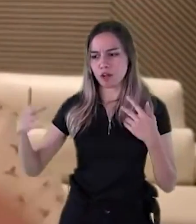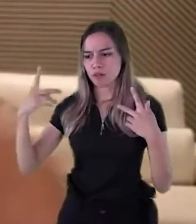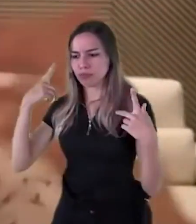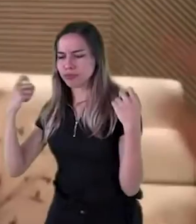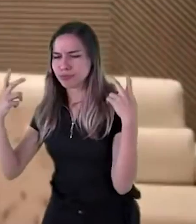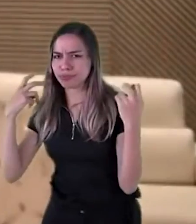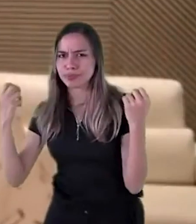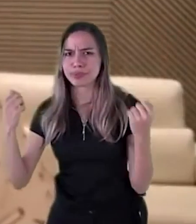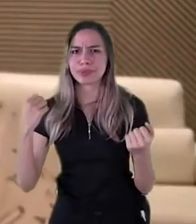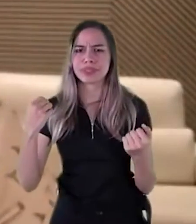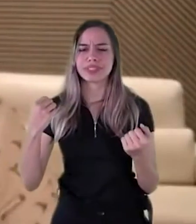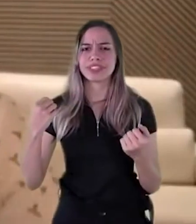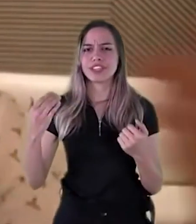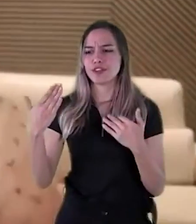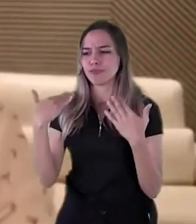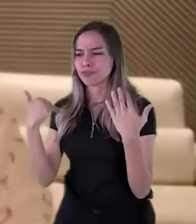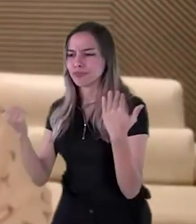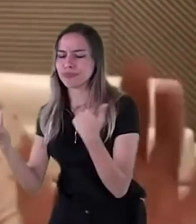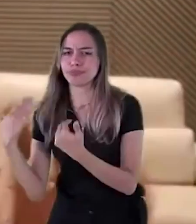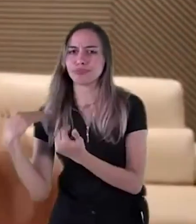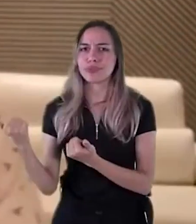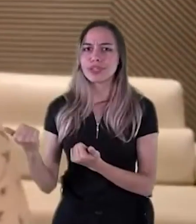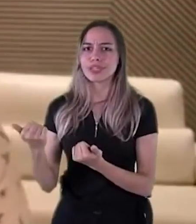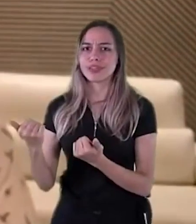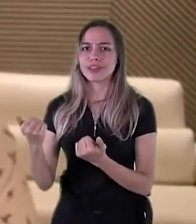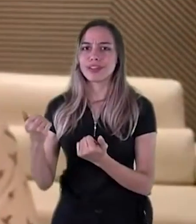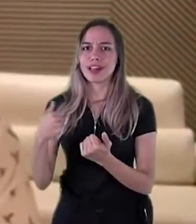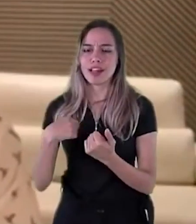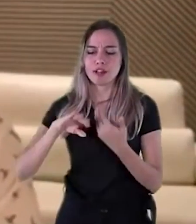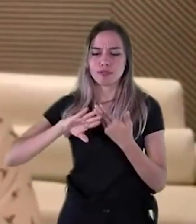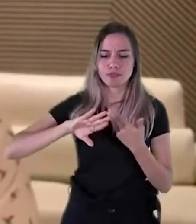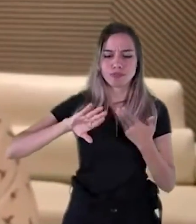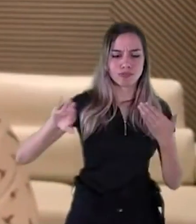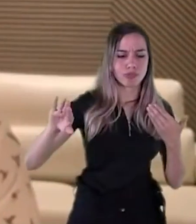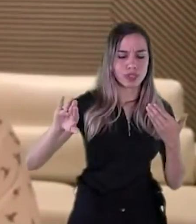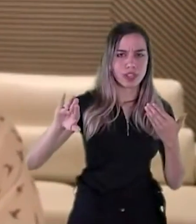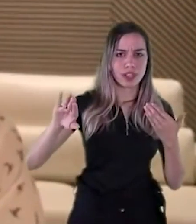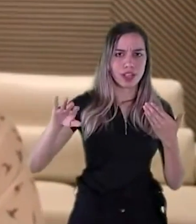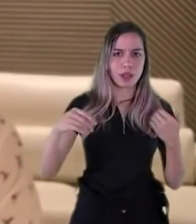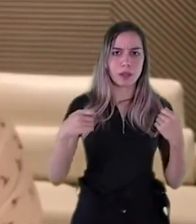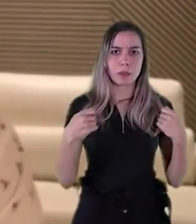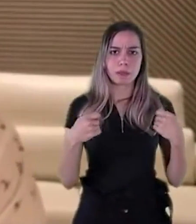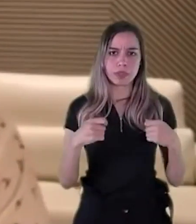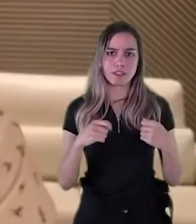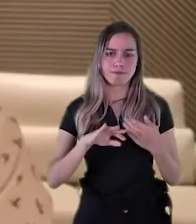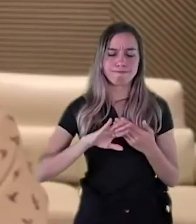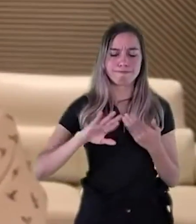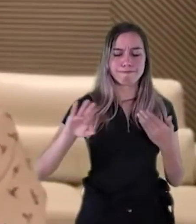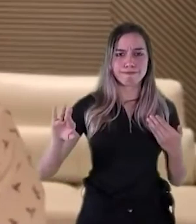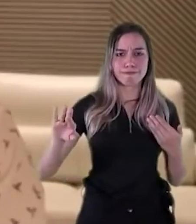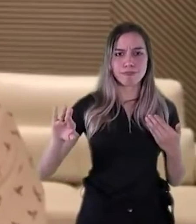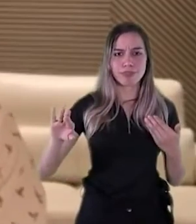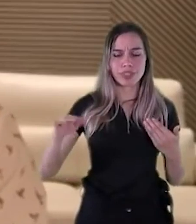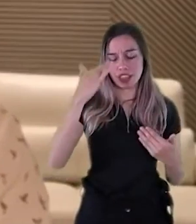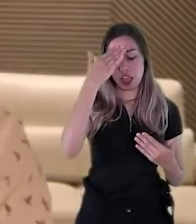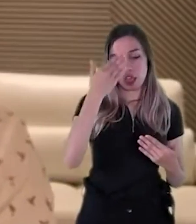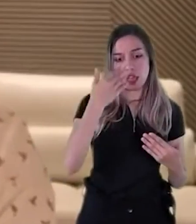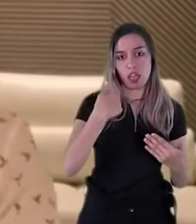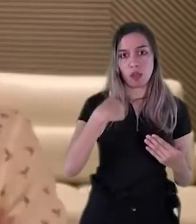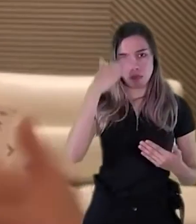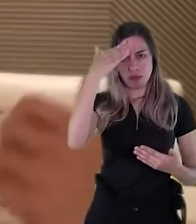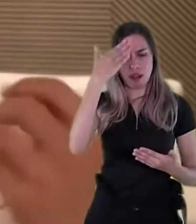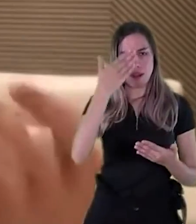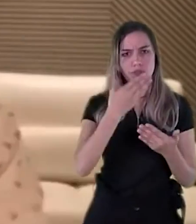janelas que me expõem ao mundo e que trazem o mundo para dentro de mim. Então eu acredito mesmo que, embora